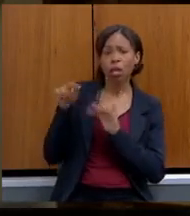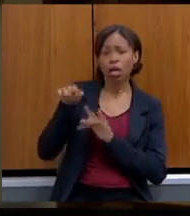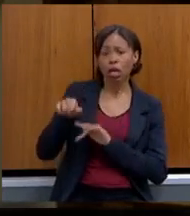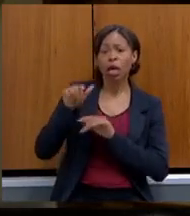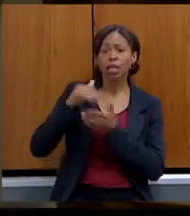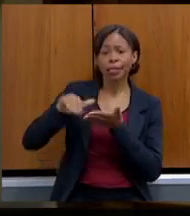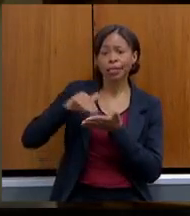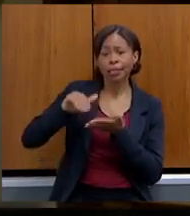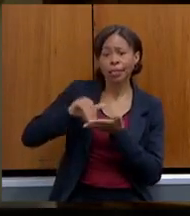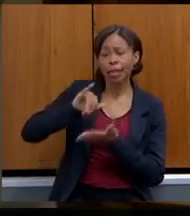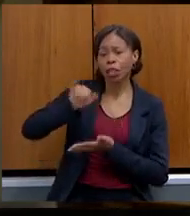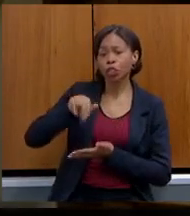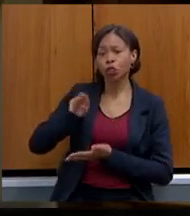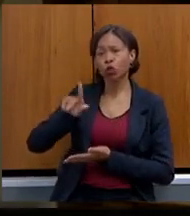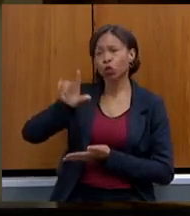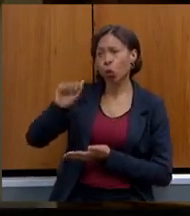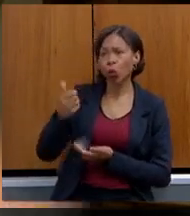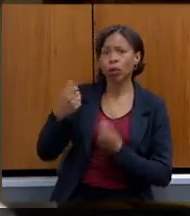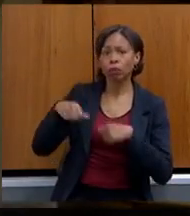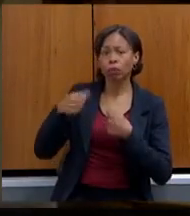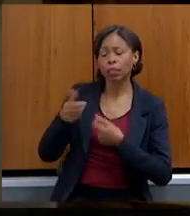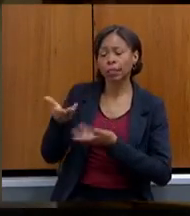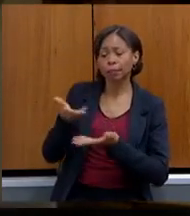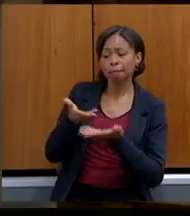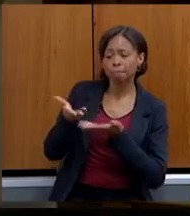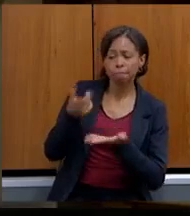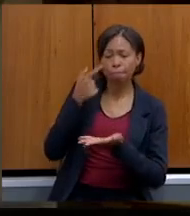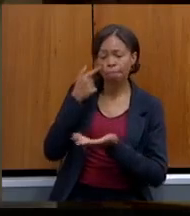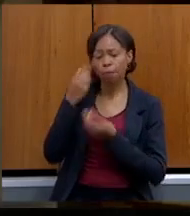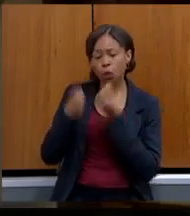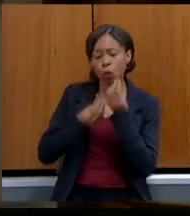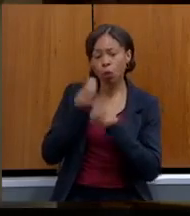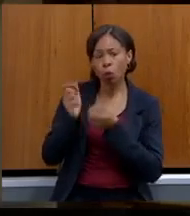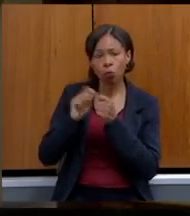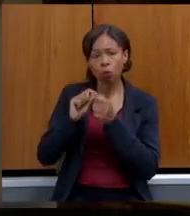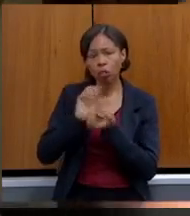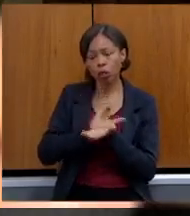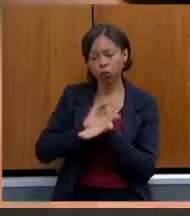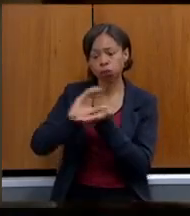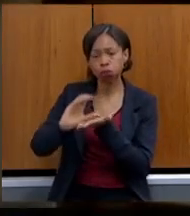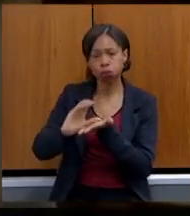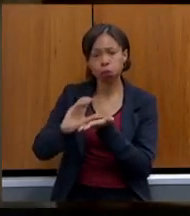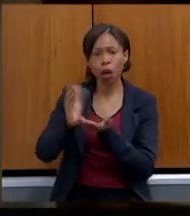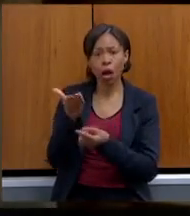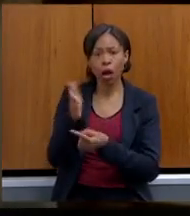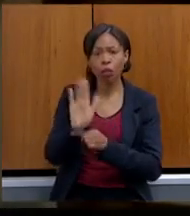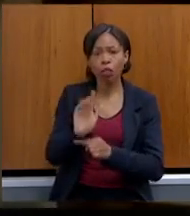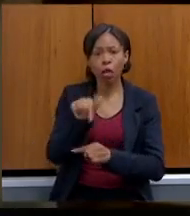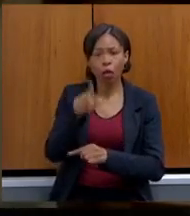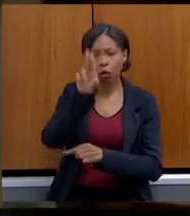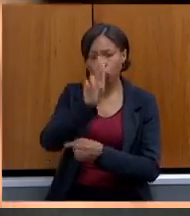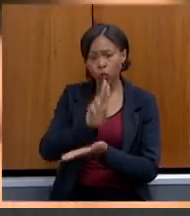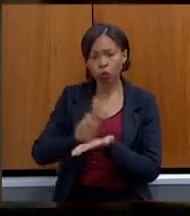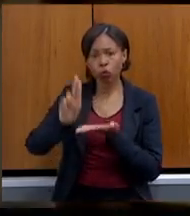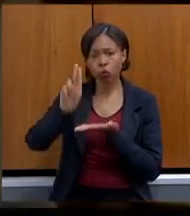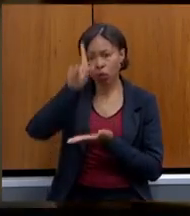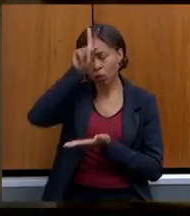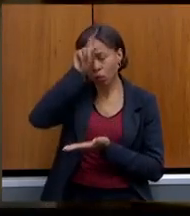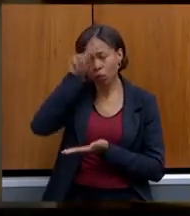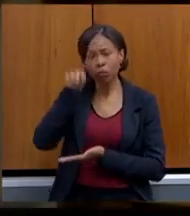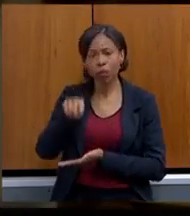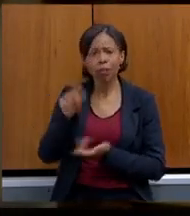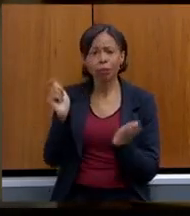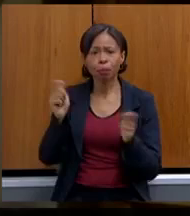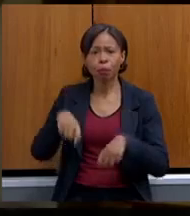nós temos que conversar com a secretária Júlia encontrar uma forma para poder quer passar mais recursos para Hospital Universitário que ele possa